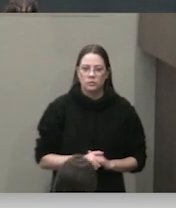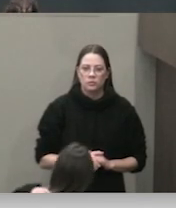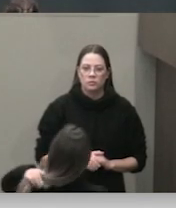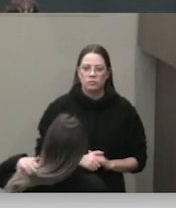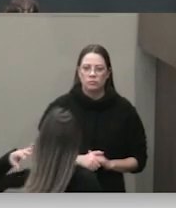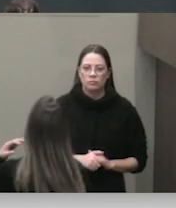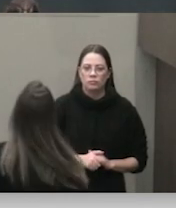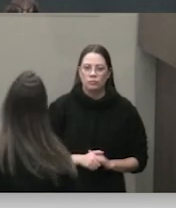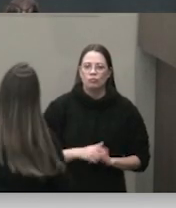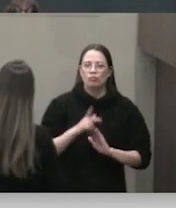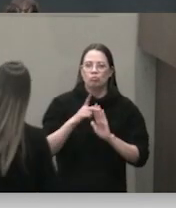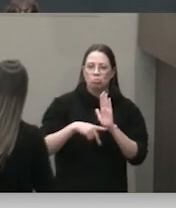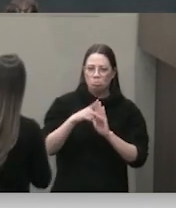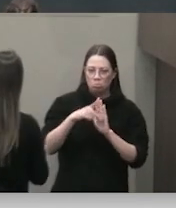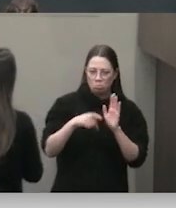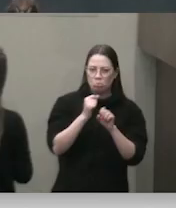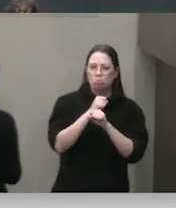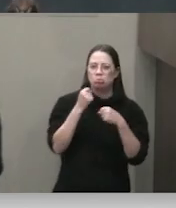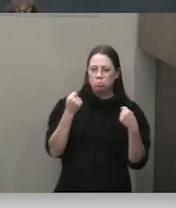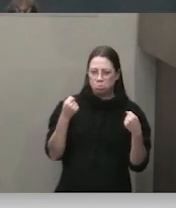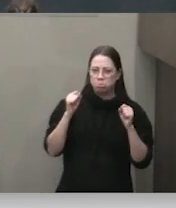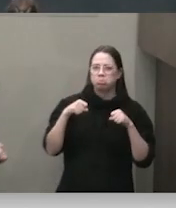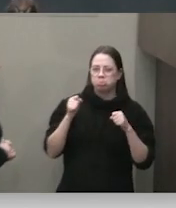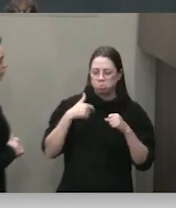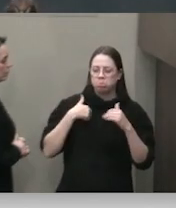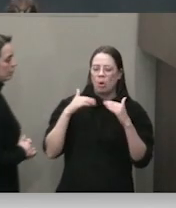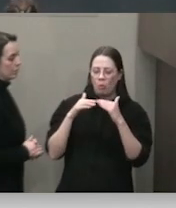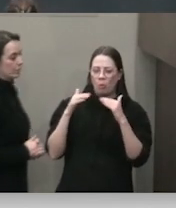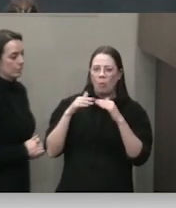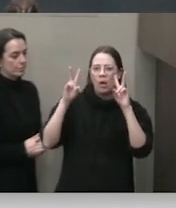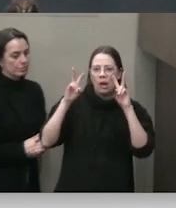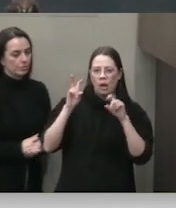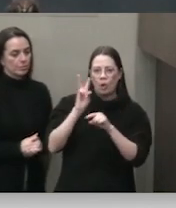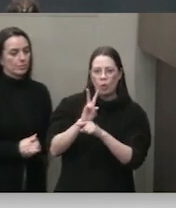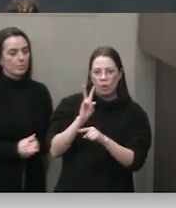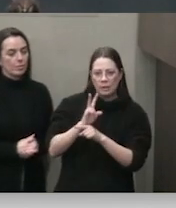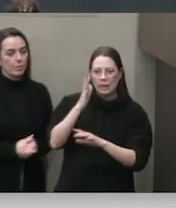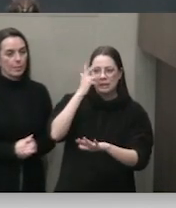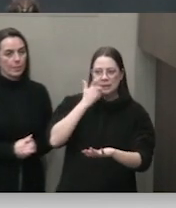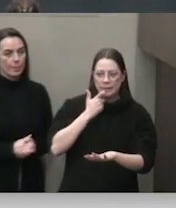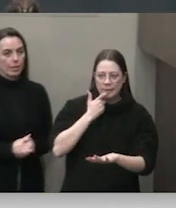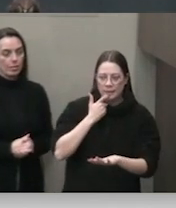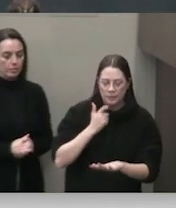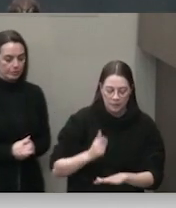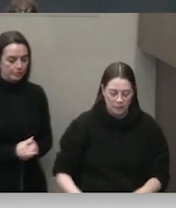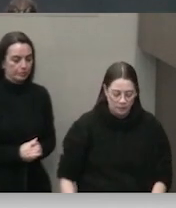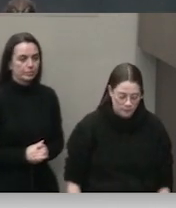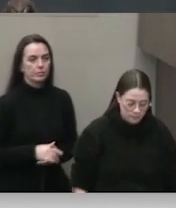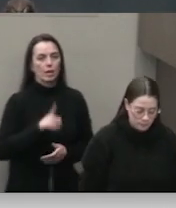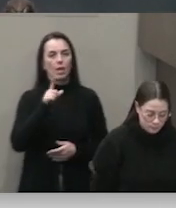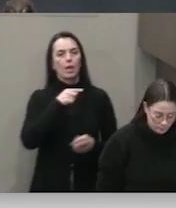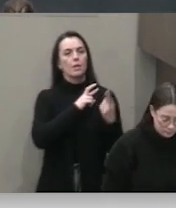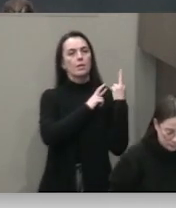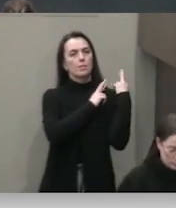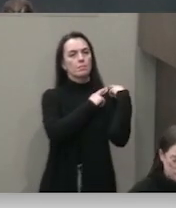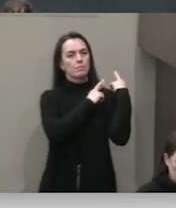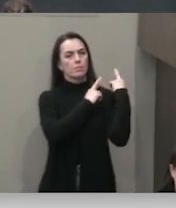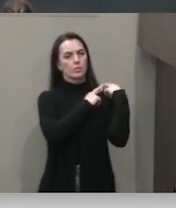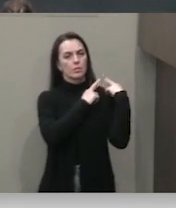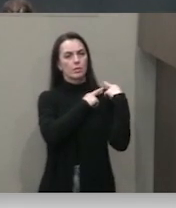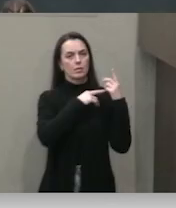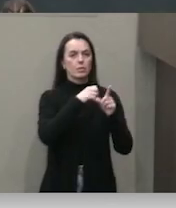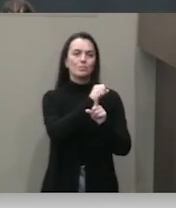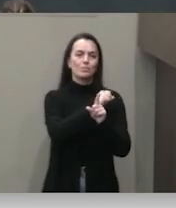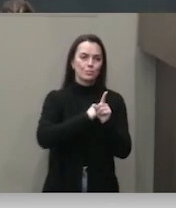Que baita projeto, vereador. Eu acho que a questão do cuidado das nossas crianças, ele é de responsabilidade